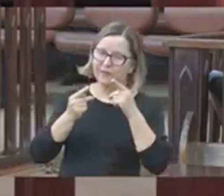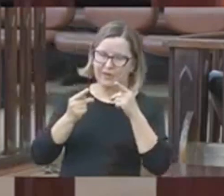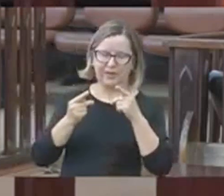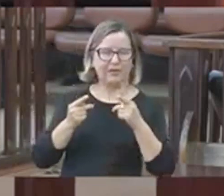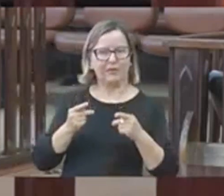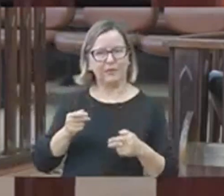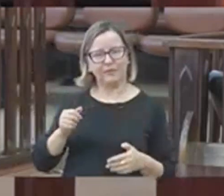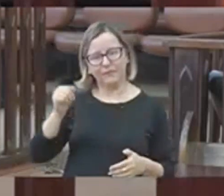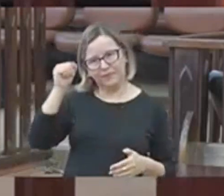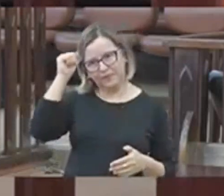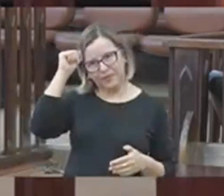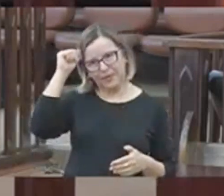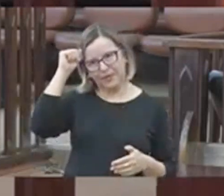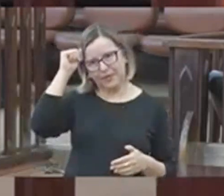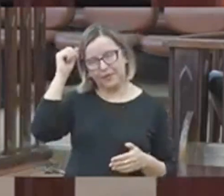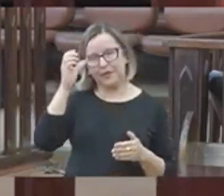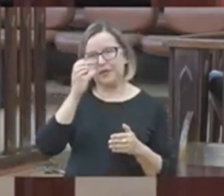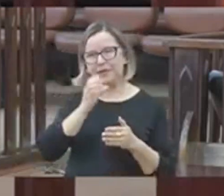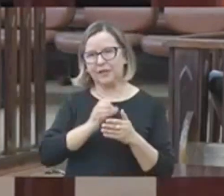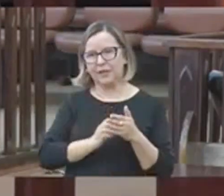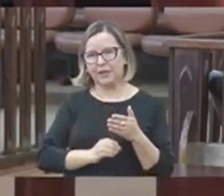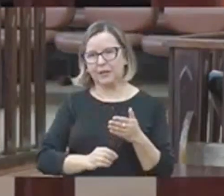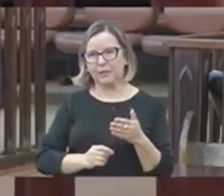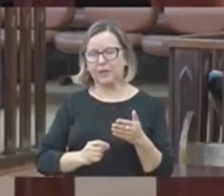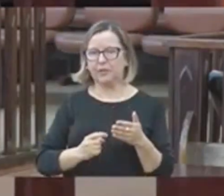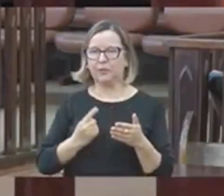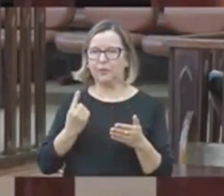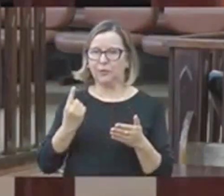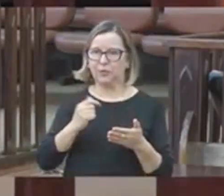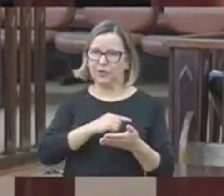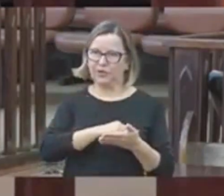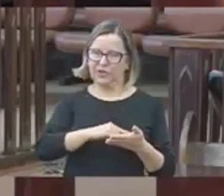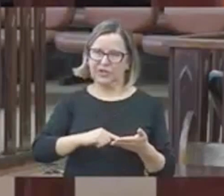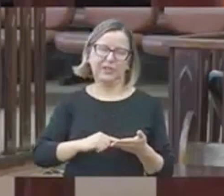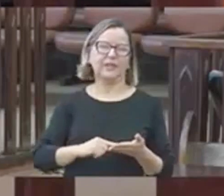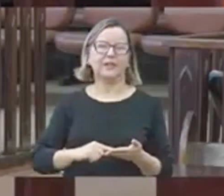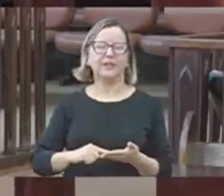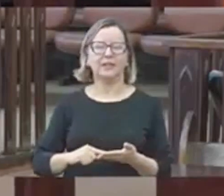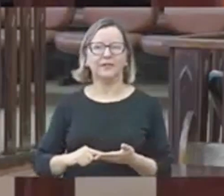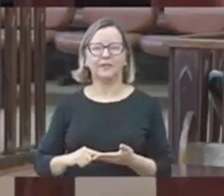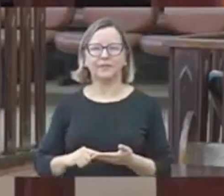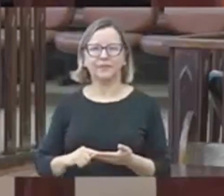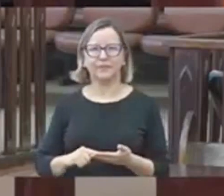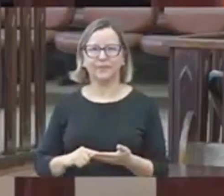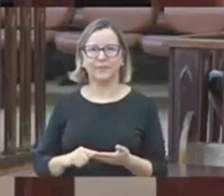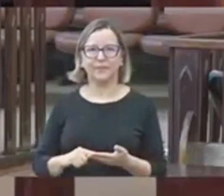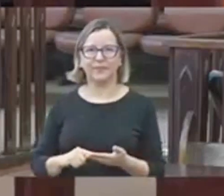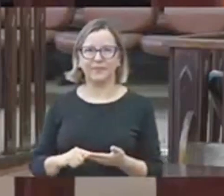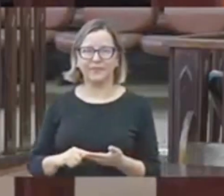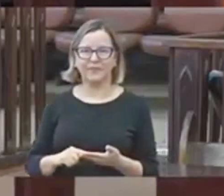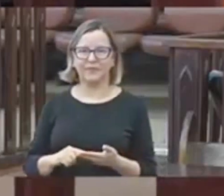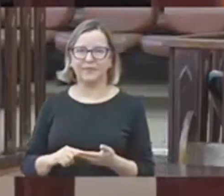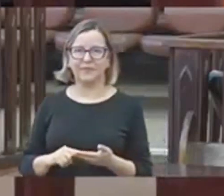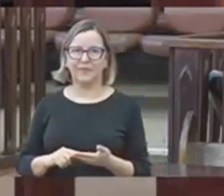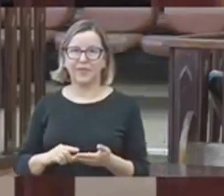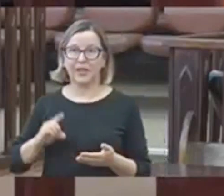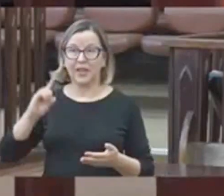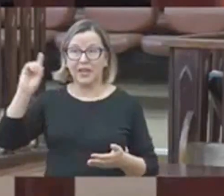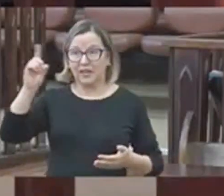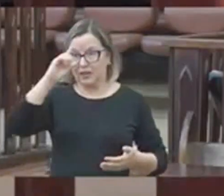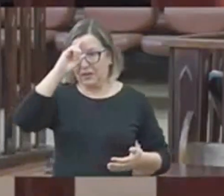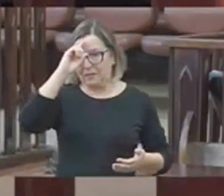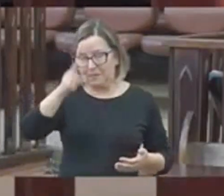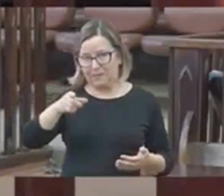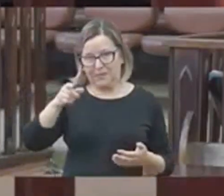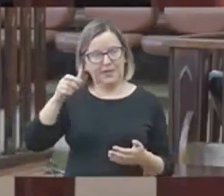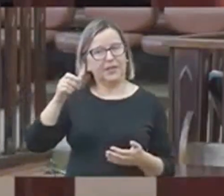Gênesis capítulo 1, versículo 26 a 28, que nós lemos, onde Deus dá uma ordem para Adão.